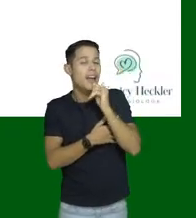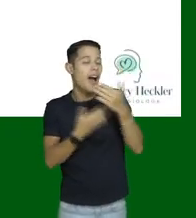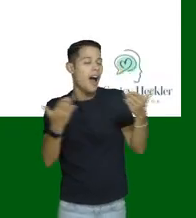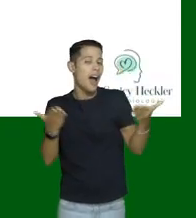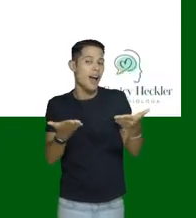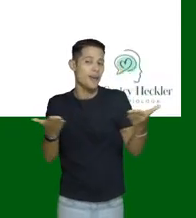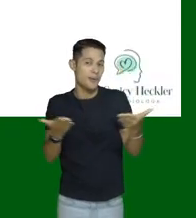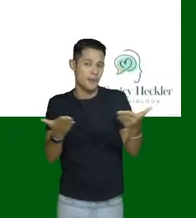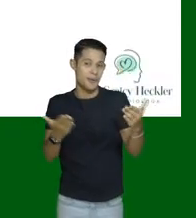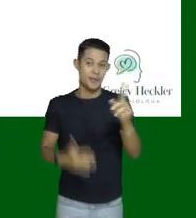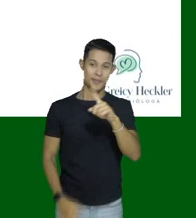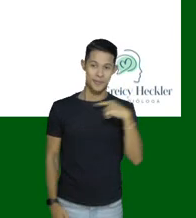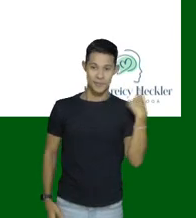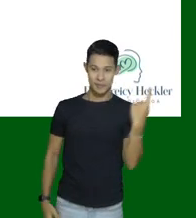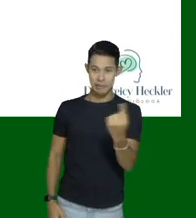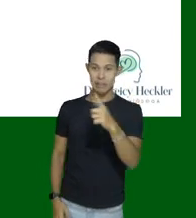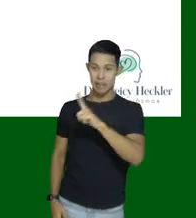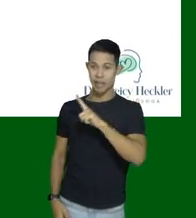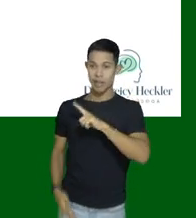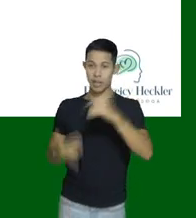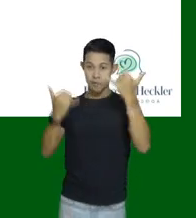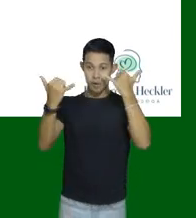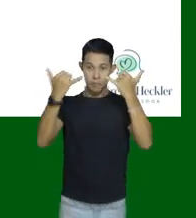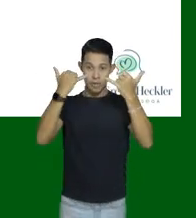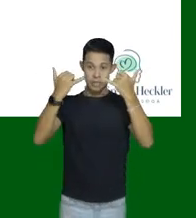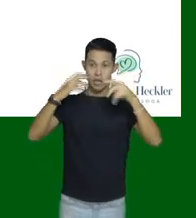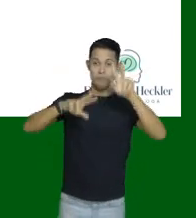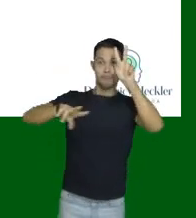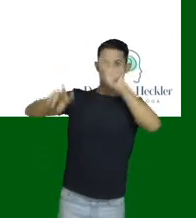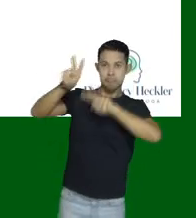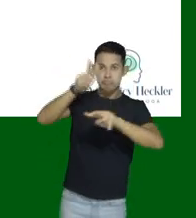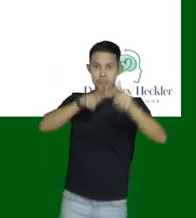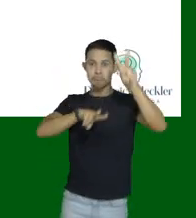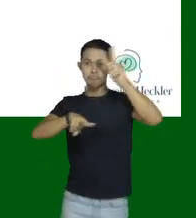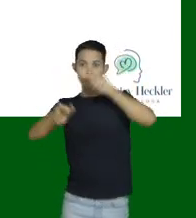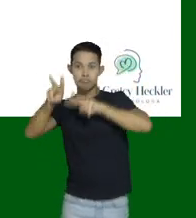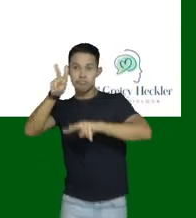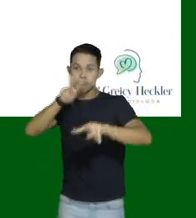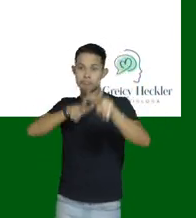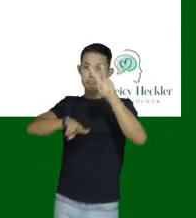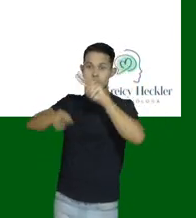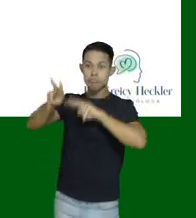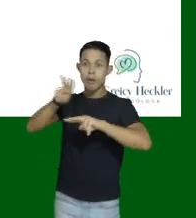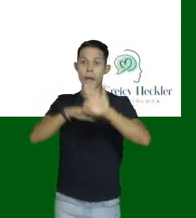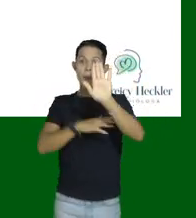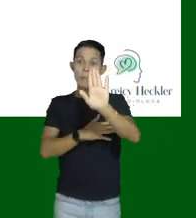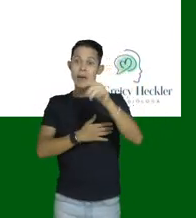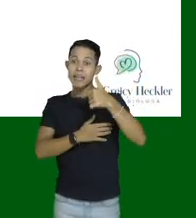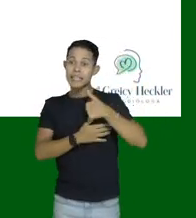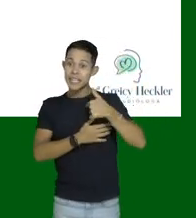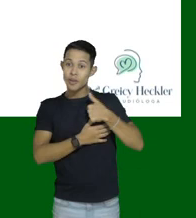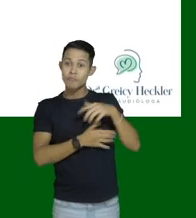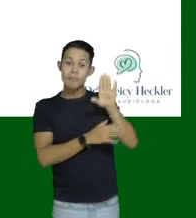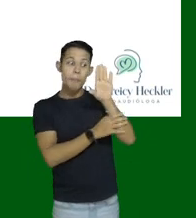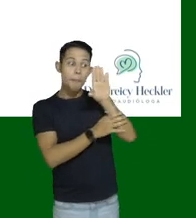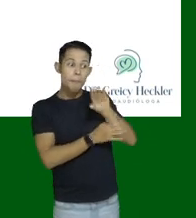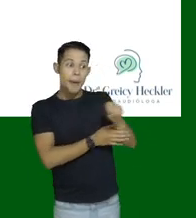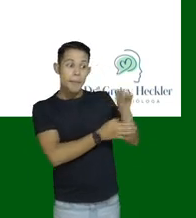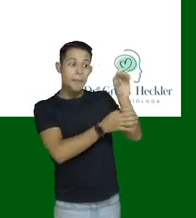gente tem um tanto de informações visuais, mas quanto que eu já falei aqui desde que eu peguei esse